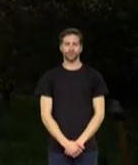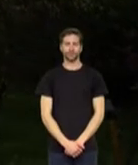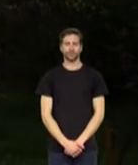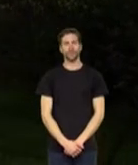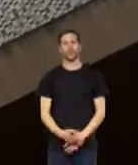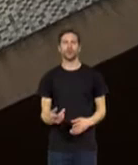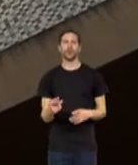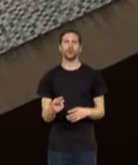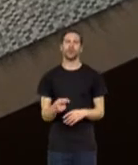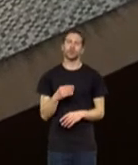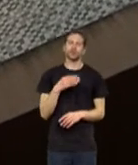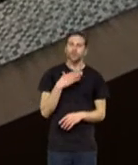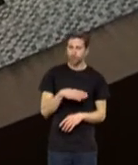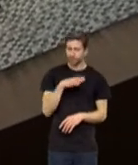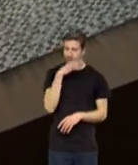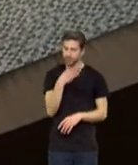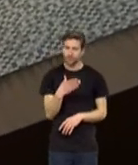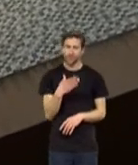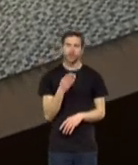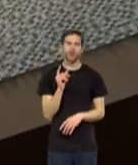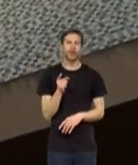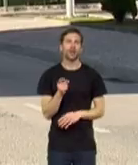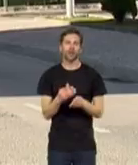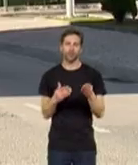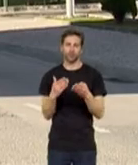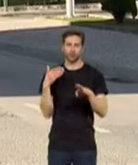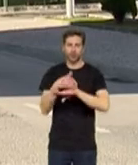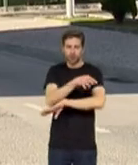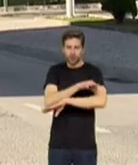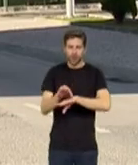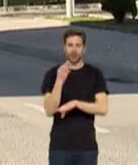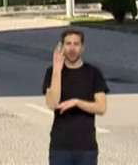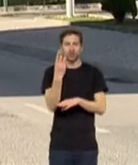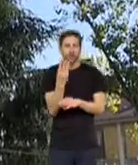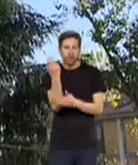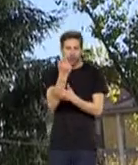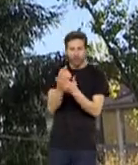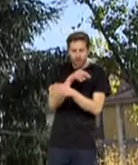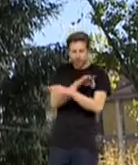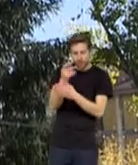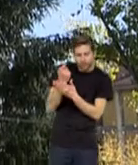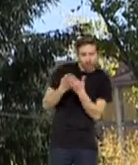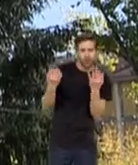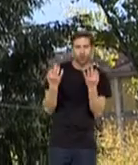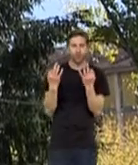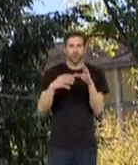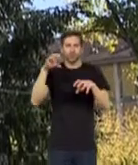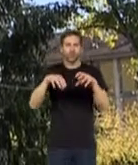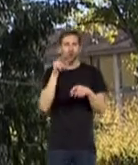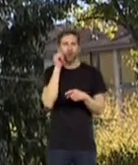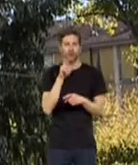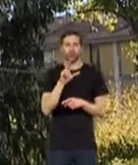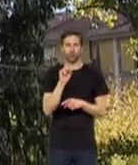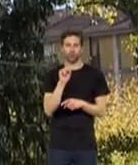Gostava de sublinhar aqui também a intervenção de 3 arquitetos, autores deste desenho urbanístico, o arquiteto Rogério